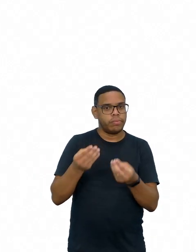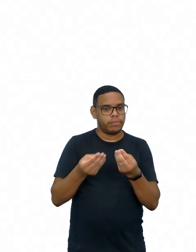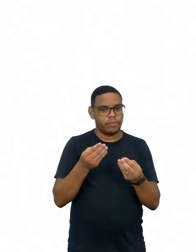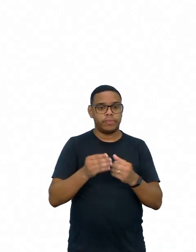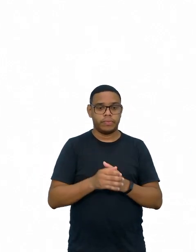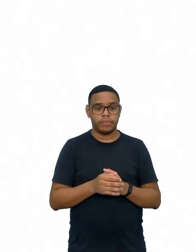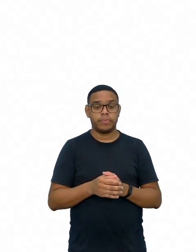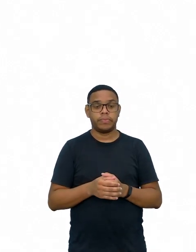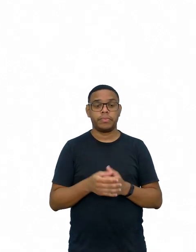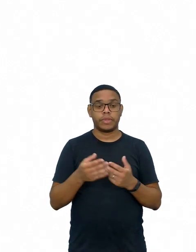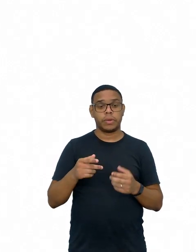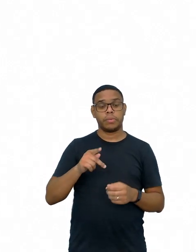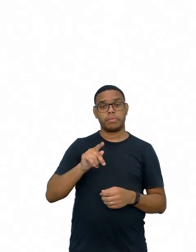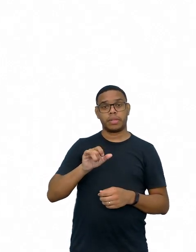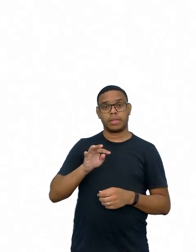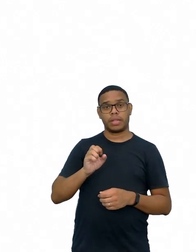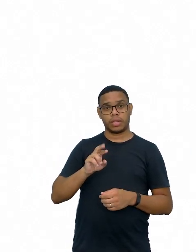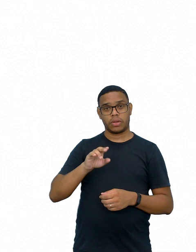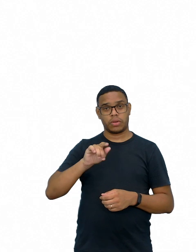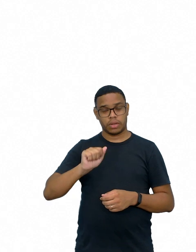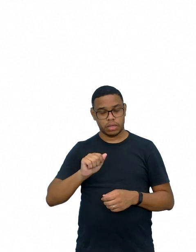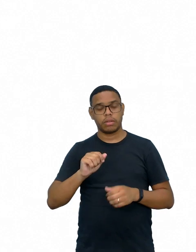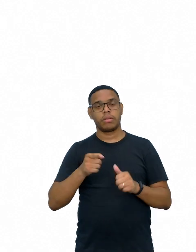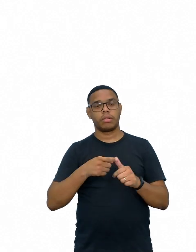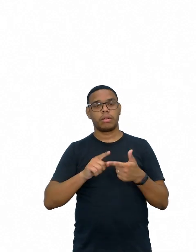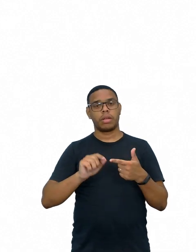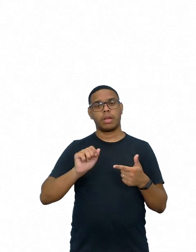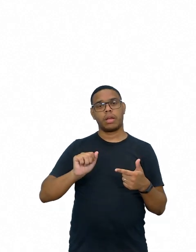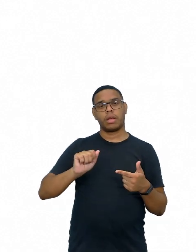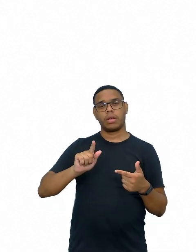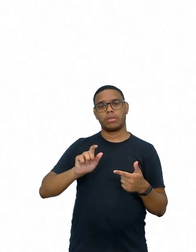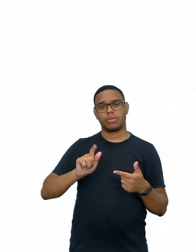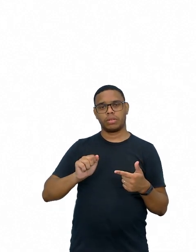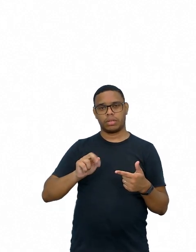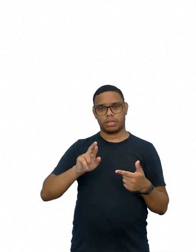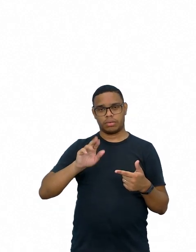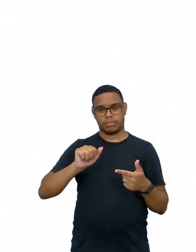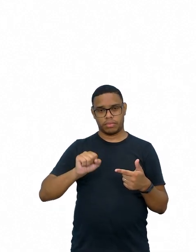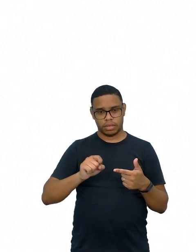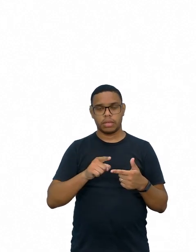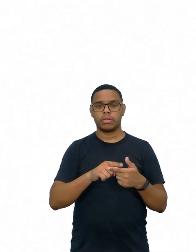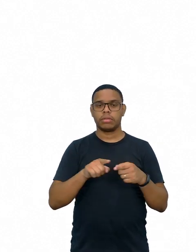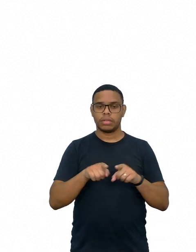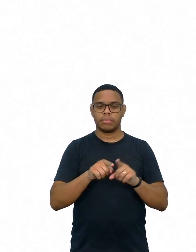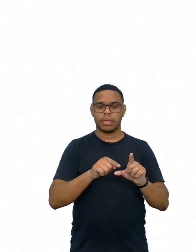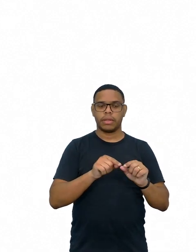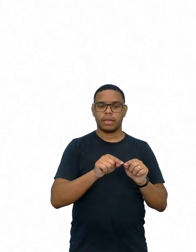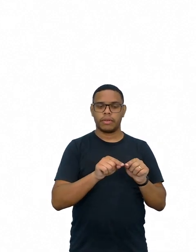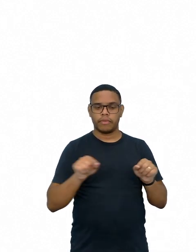uso do Pitágoras, o GeoGebra, a questão das verticais